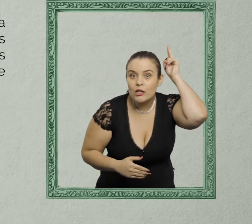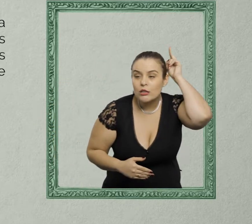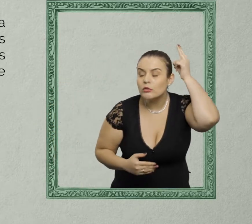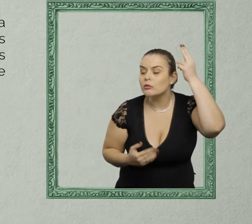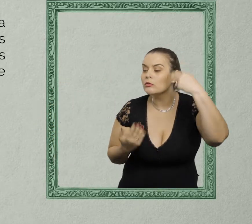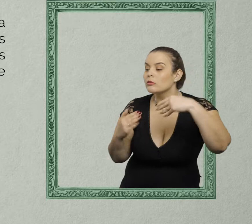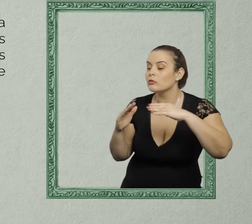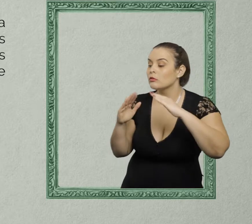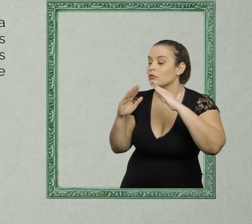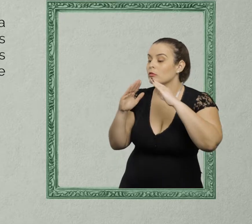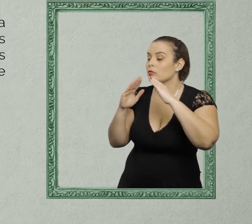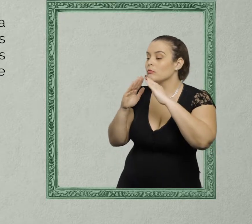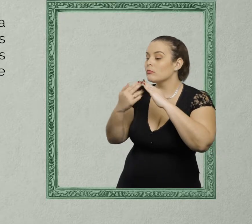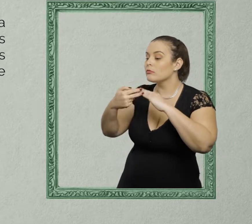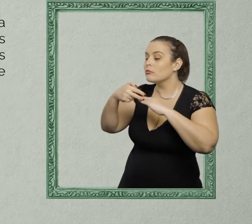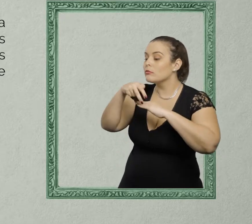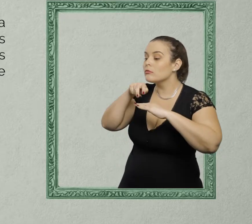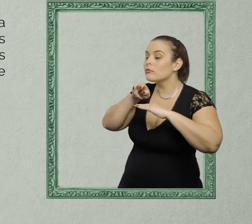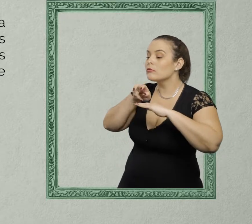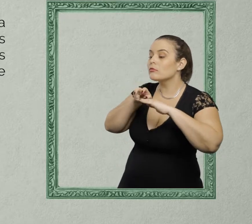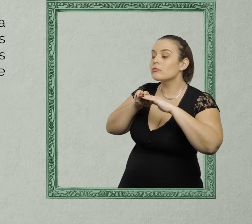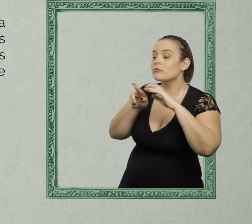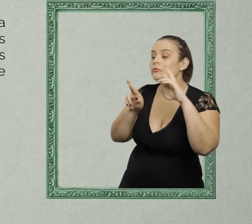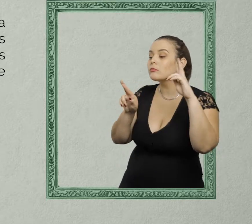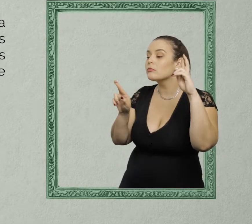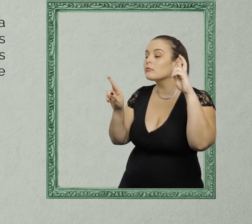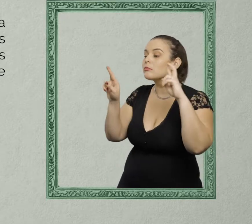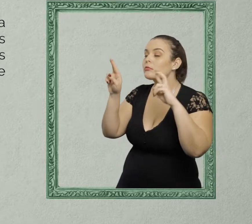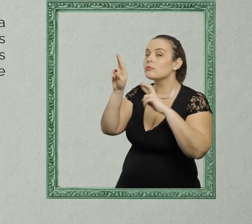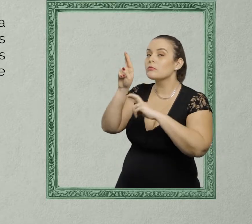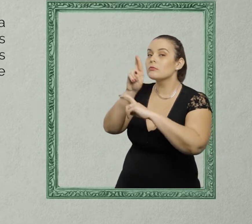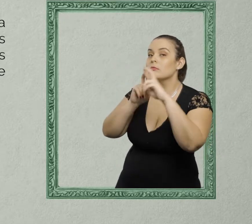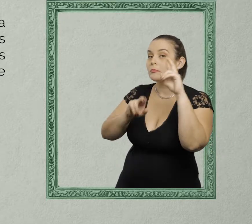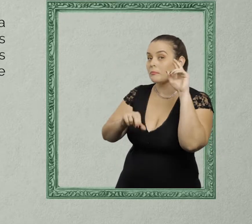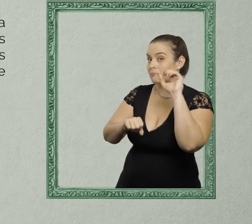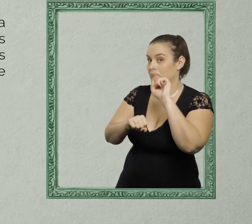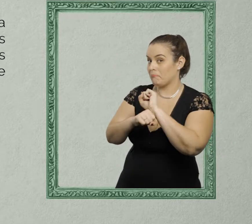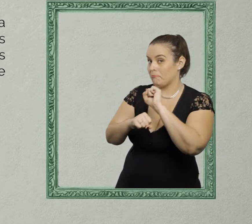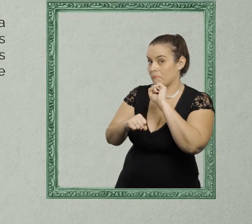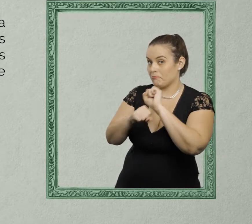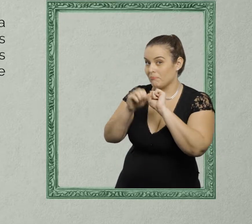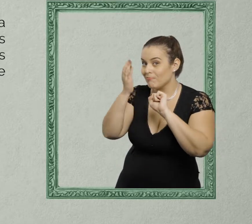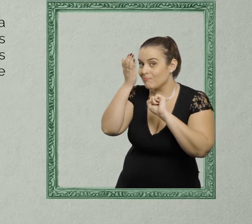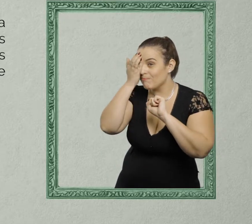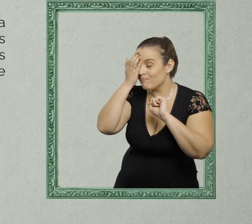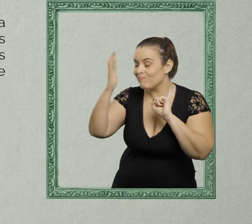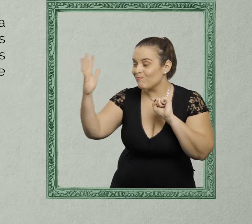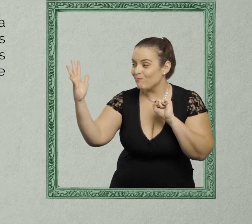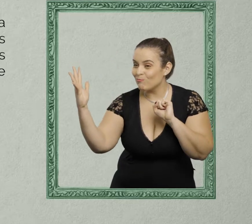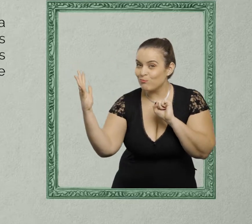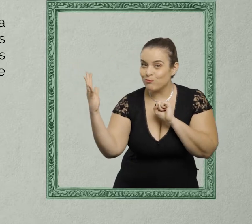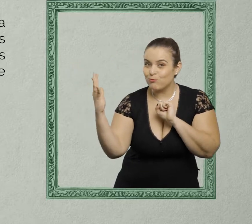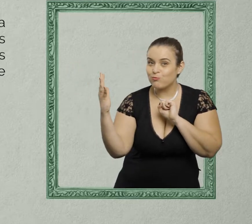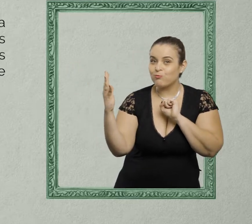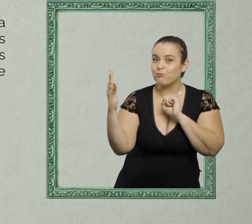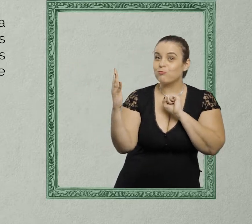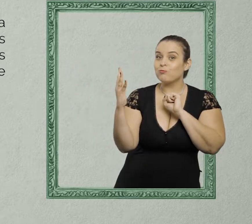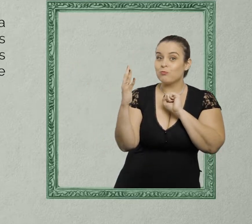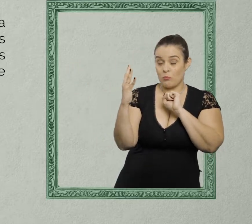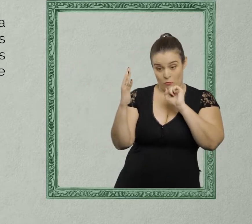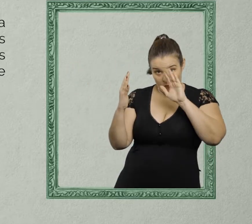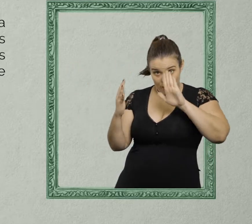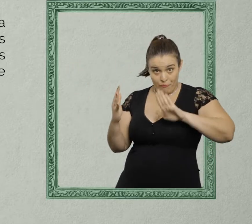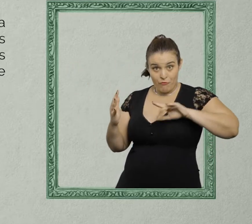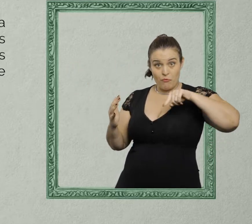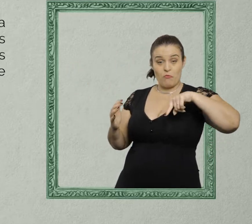ficaram sentados em cima da casa subterrânea das crianças. Eles estavam esperando o ataque dos piratas. Ficaram